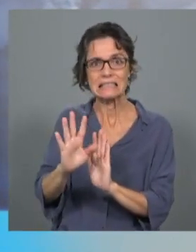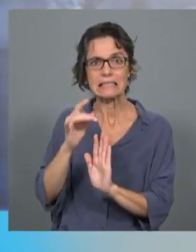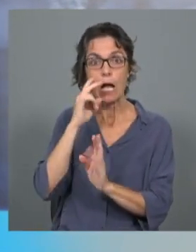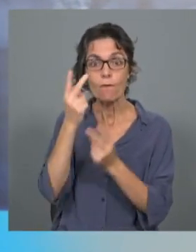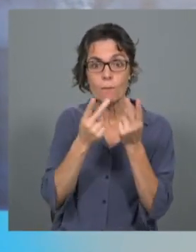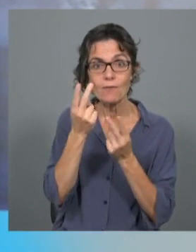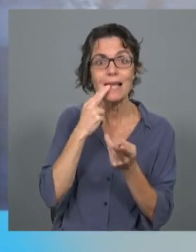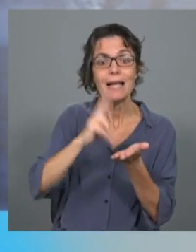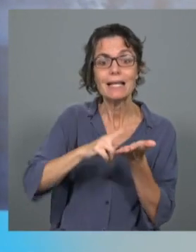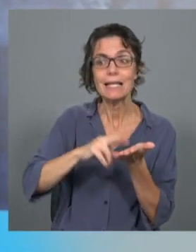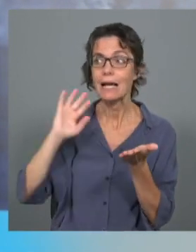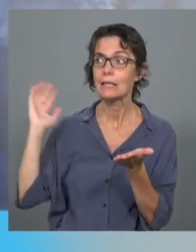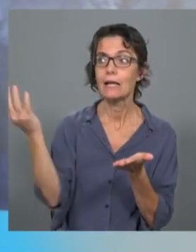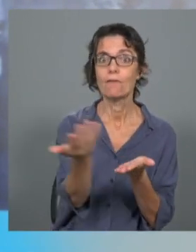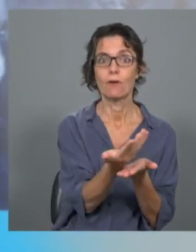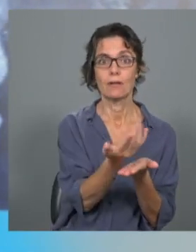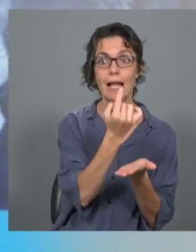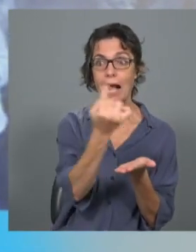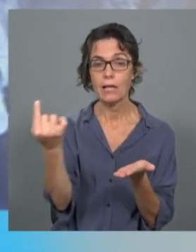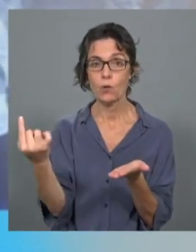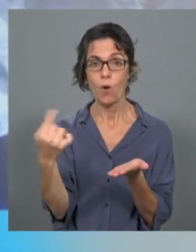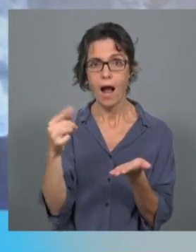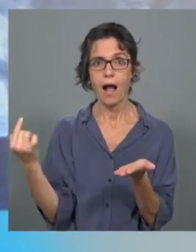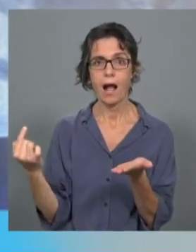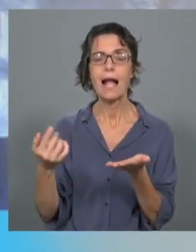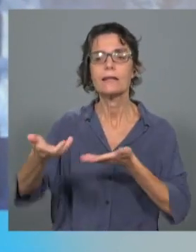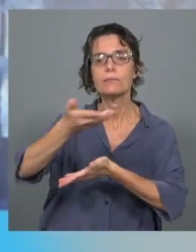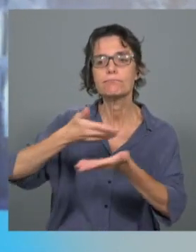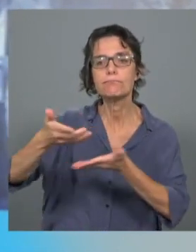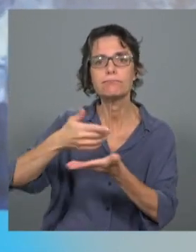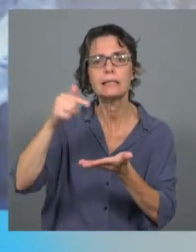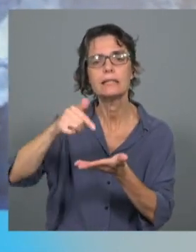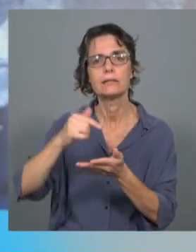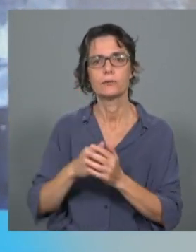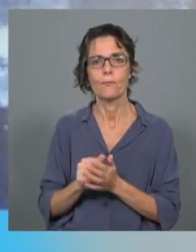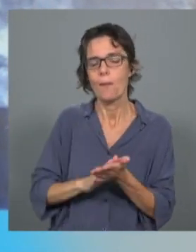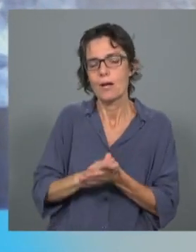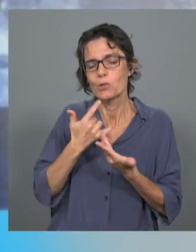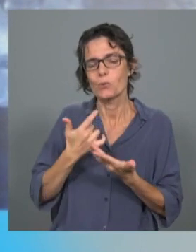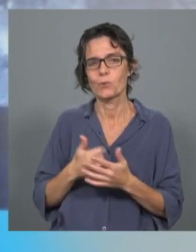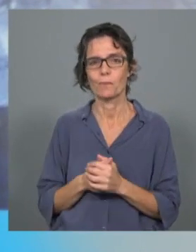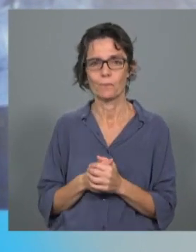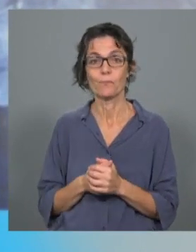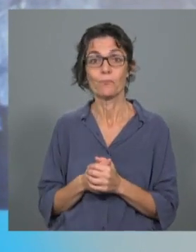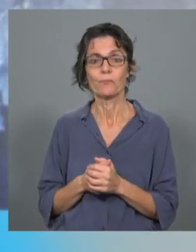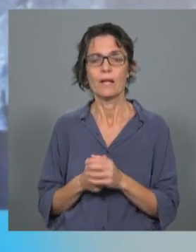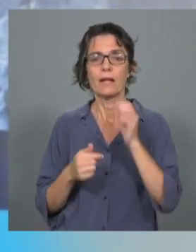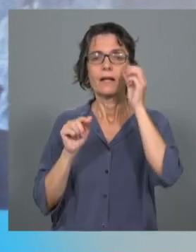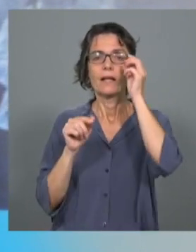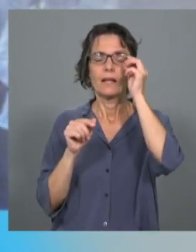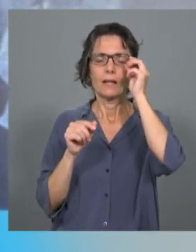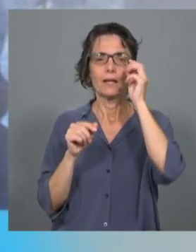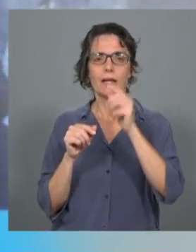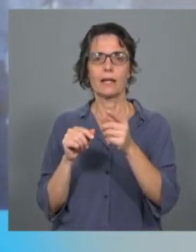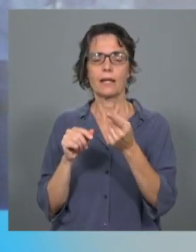E dito isto, a partir da nossa experiência cristã, funcionar assim não é evangelho. Não é o Evangelho, não é mais genuíno, digamos